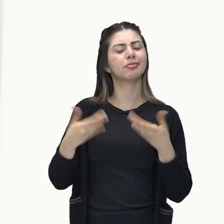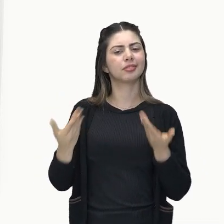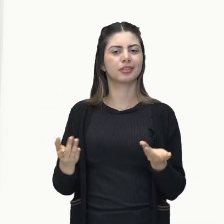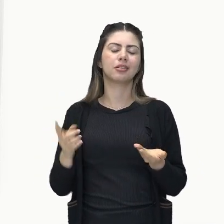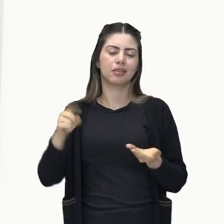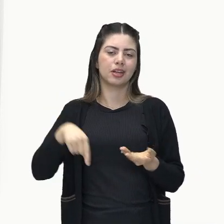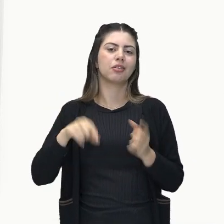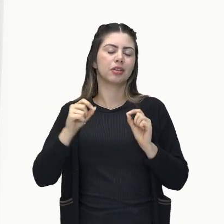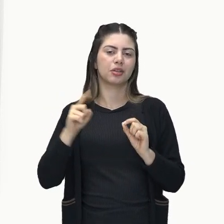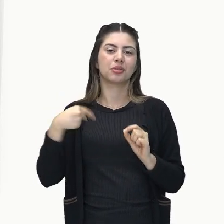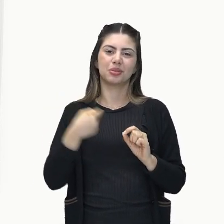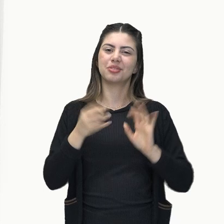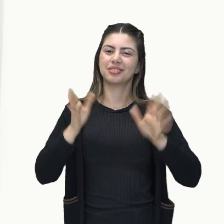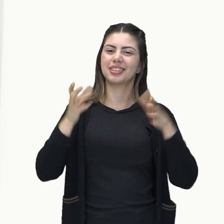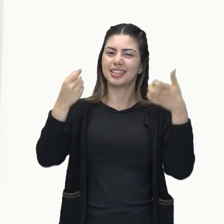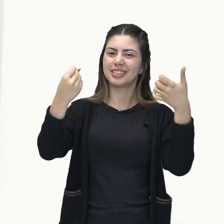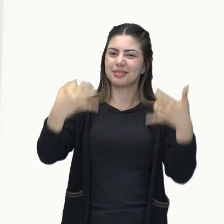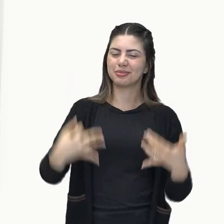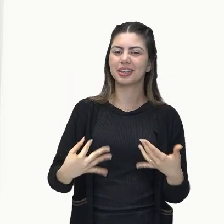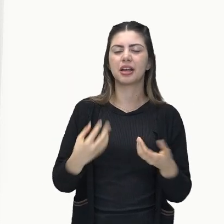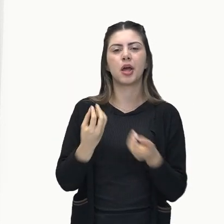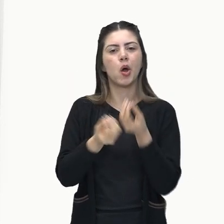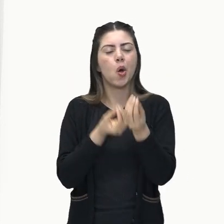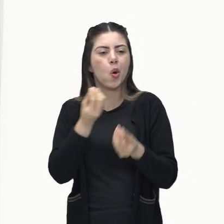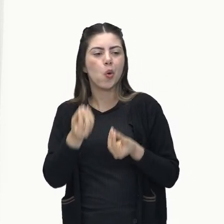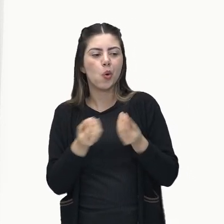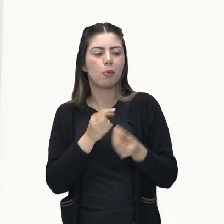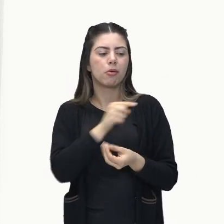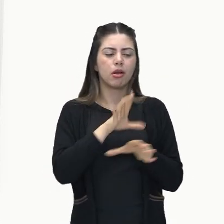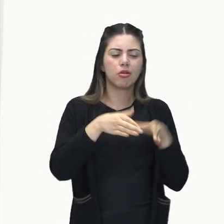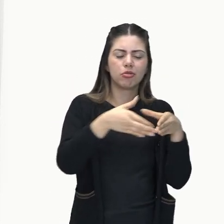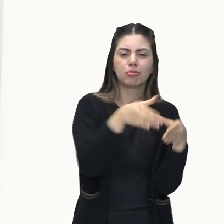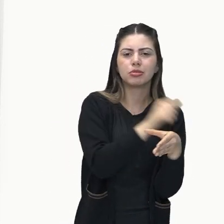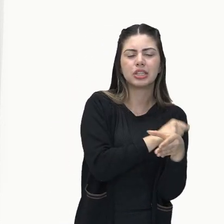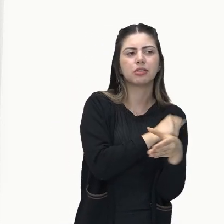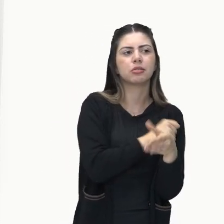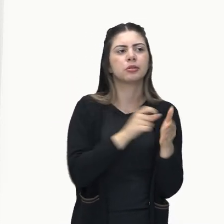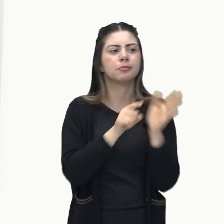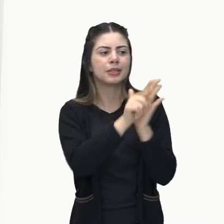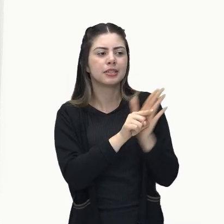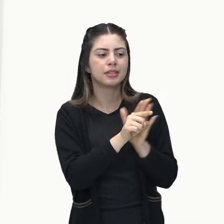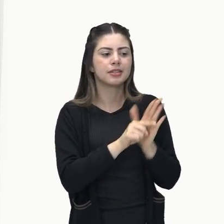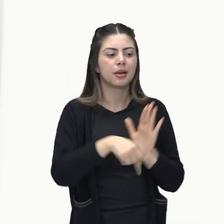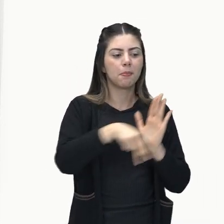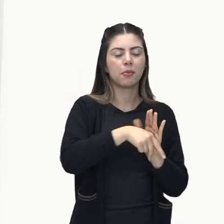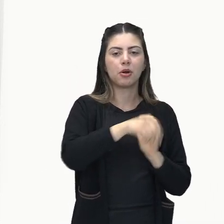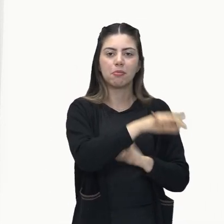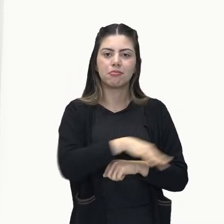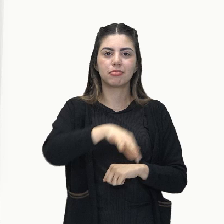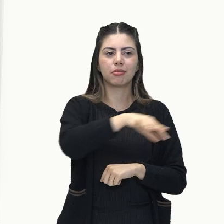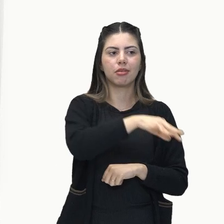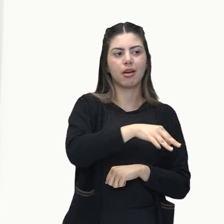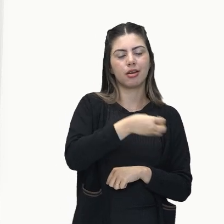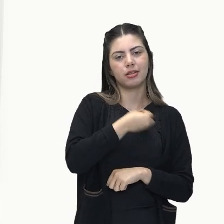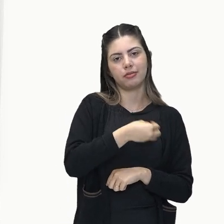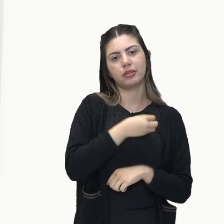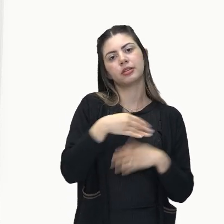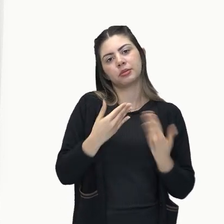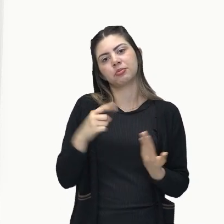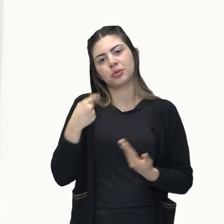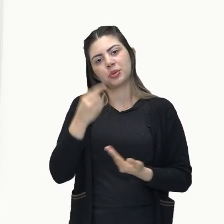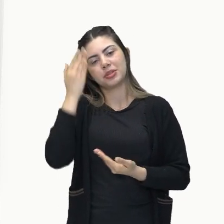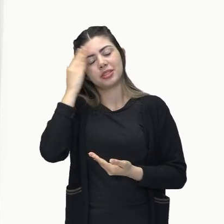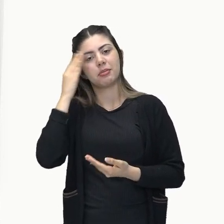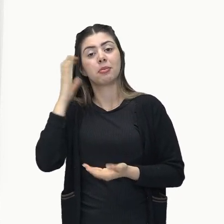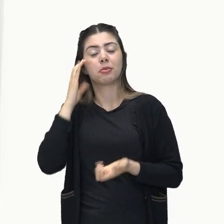nós falamos, sobre como eles buscaram alguma coisa que faz parte da realidade, afinal de contas, podcasts já